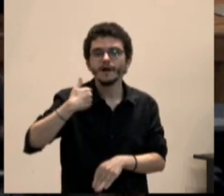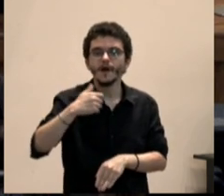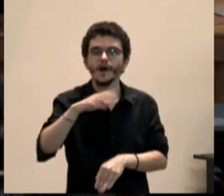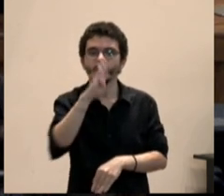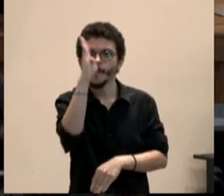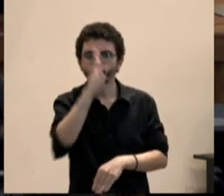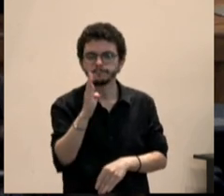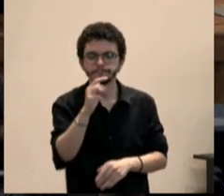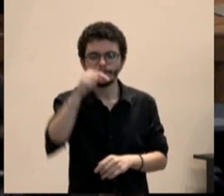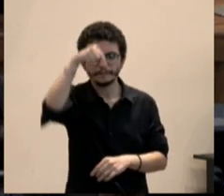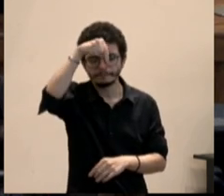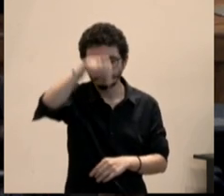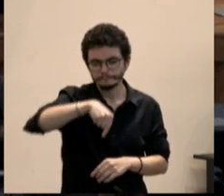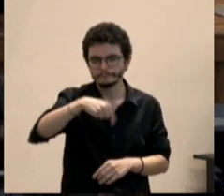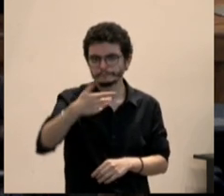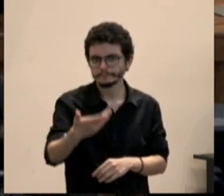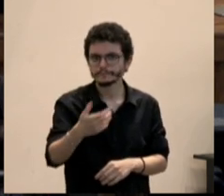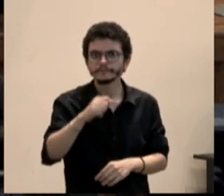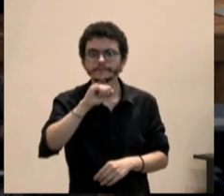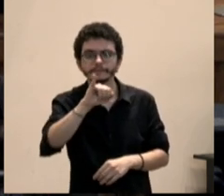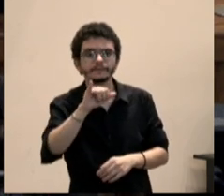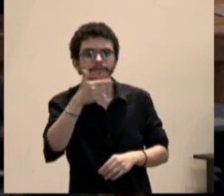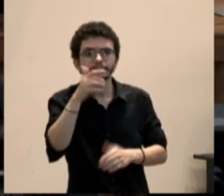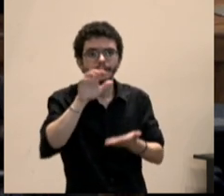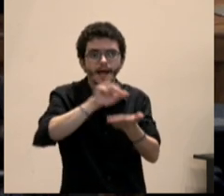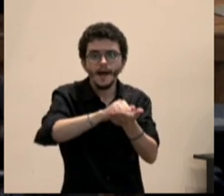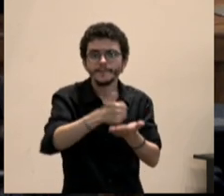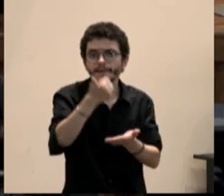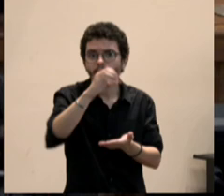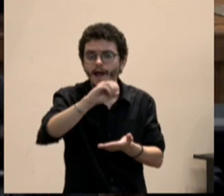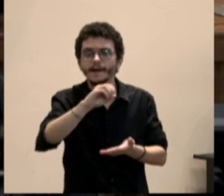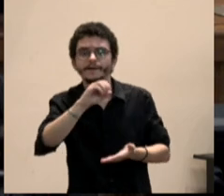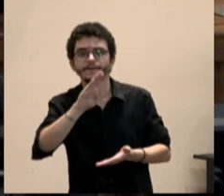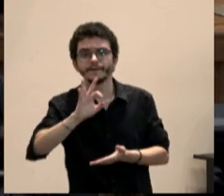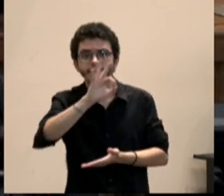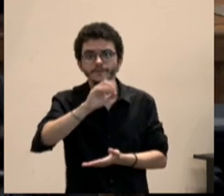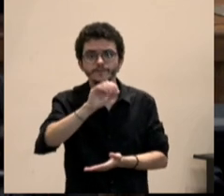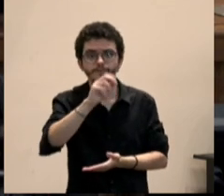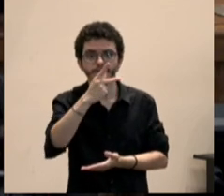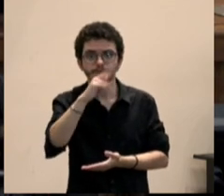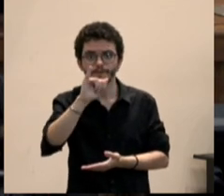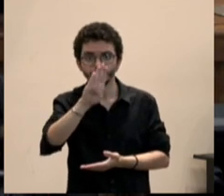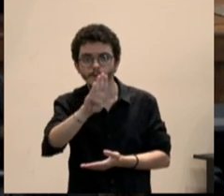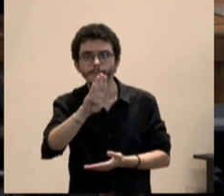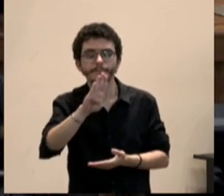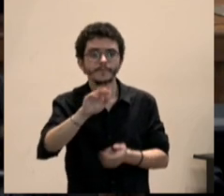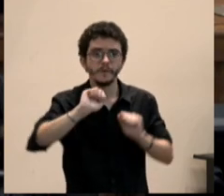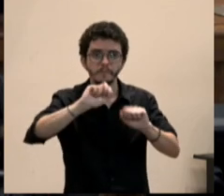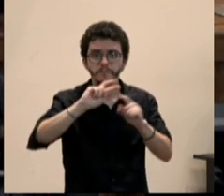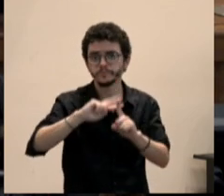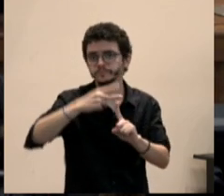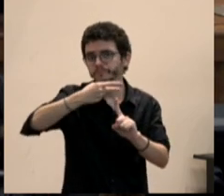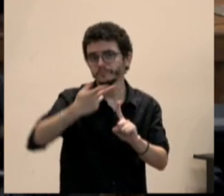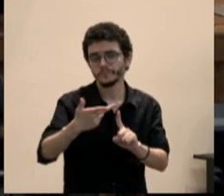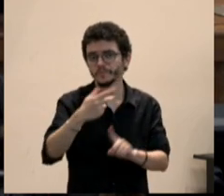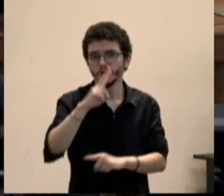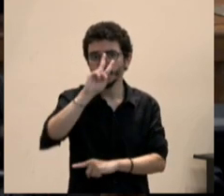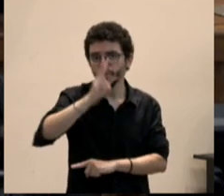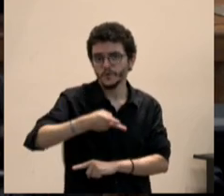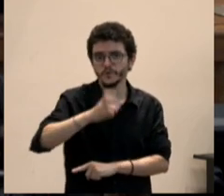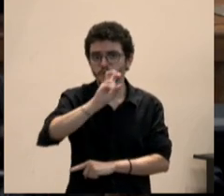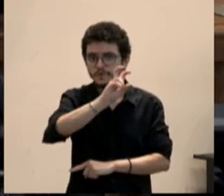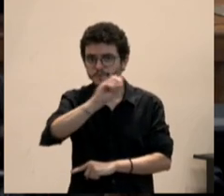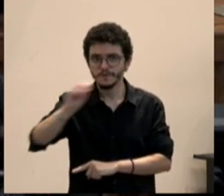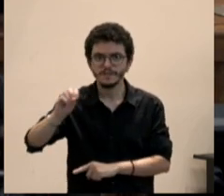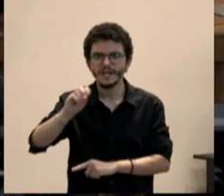2.490. Se a gente aplicasse 10% do PIB, seria o quê? Dobrar isso aqui, 2.500, 5